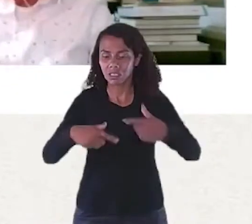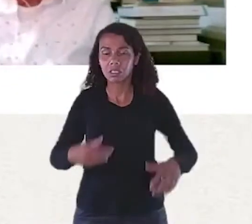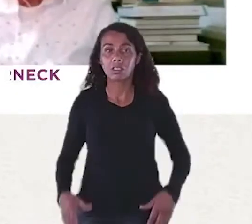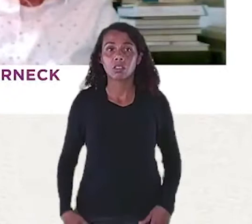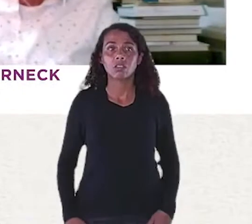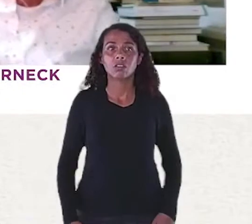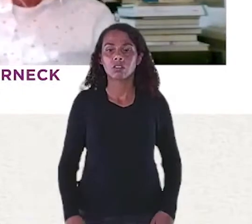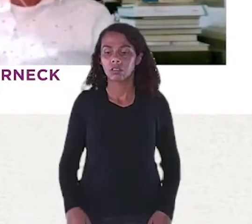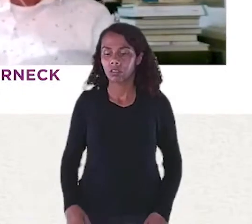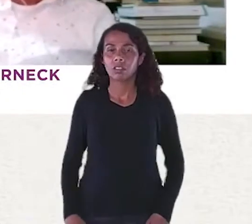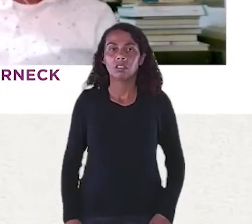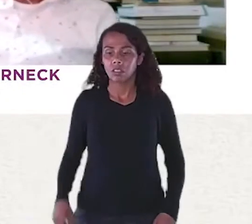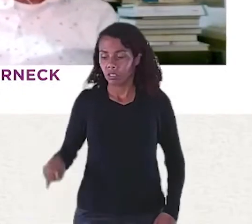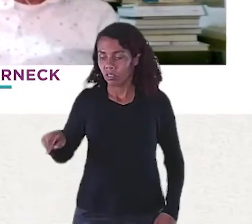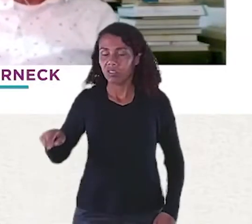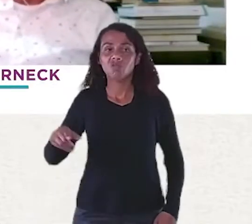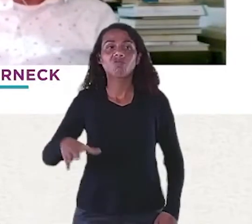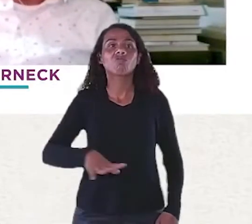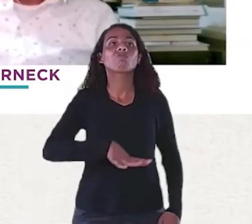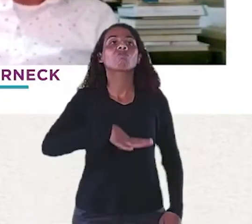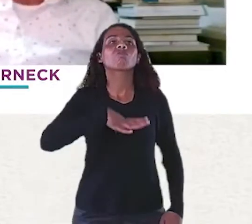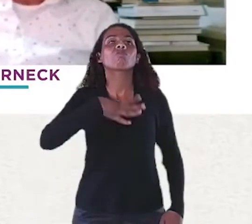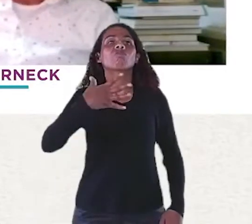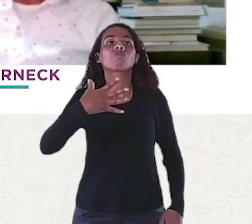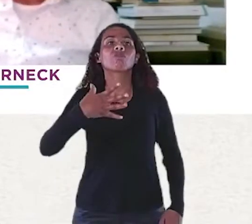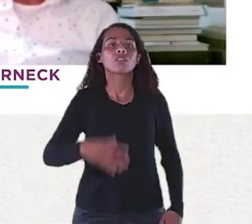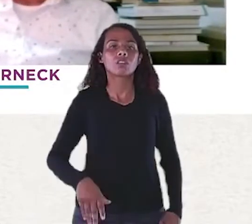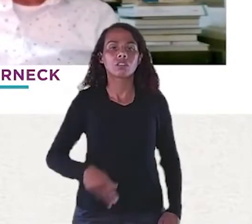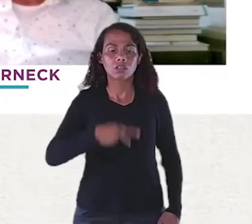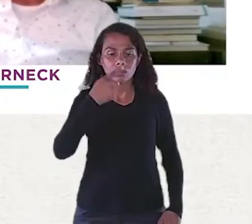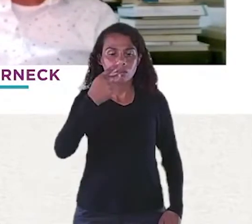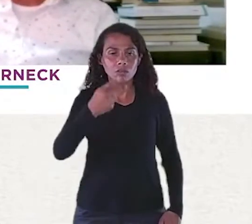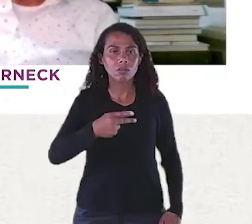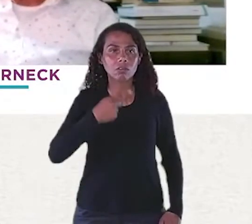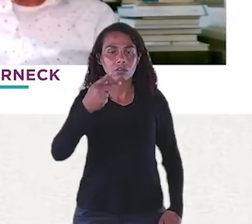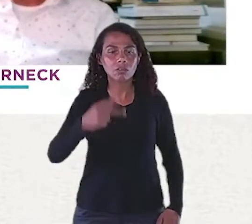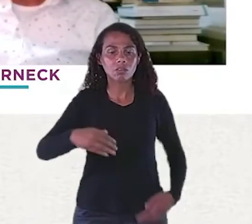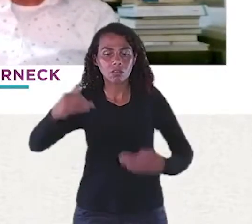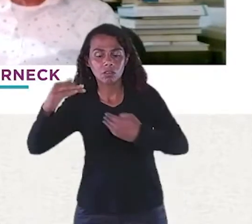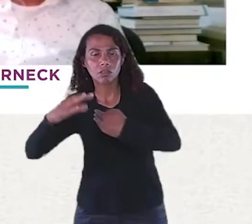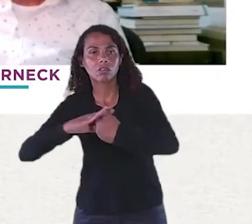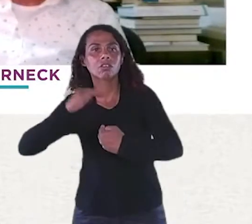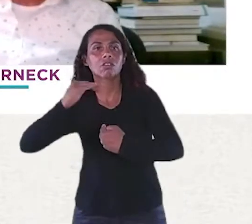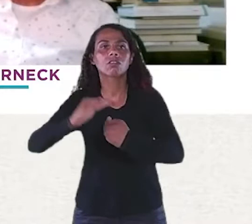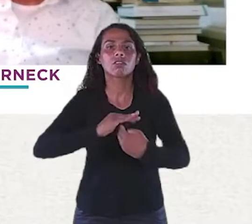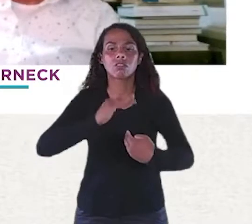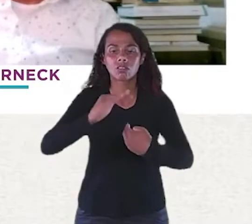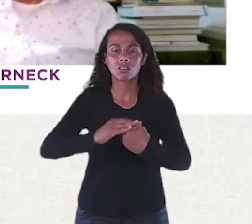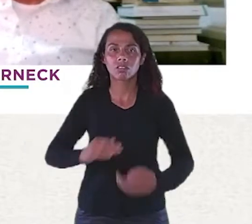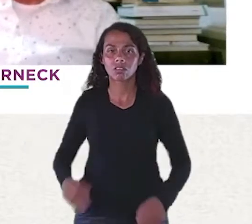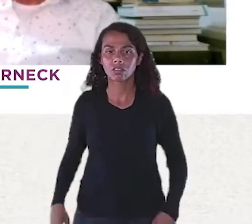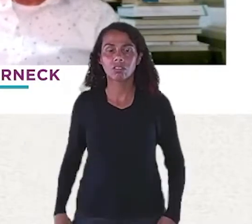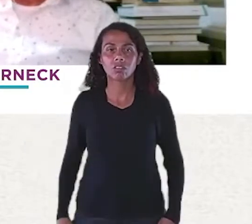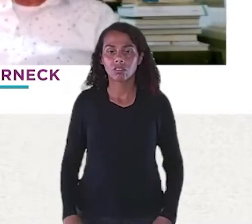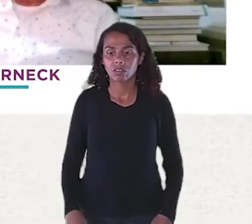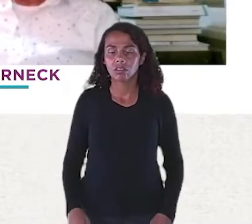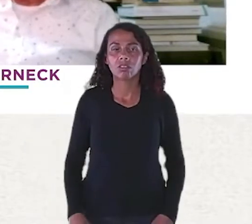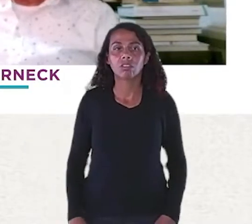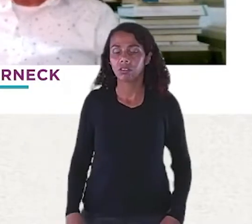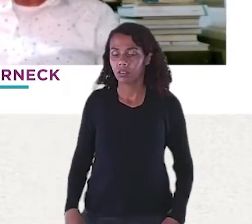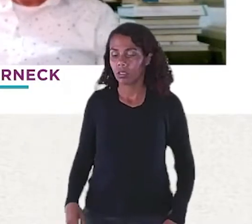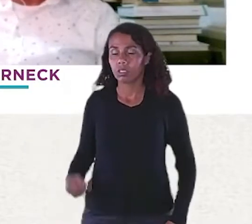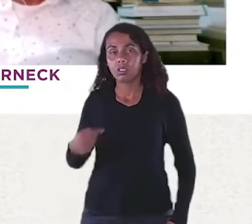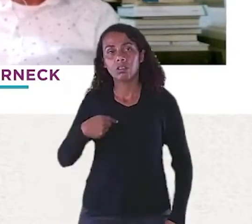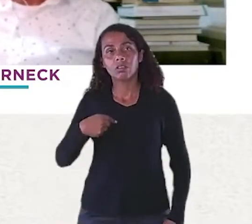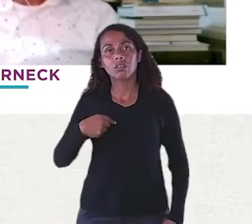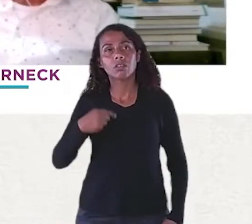era enfático, né? E quando ele estava no auge lá, dizendo, vocês têm que sair, tem que sair, tem que sair. Nessa hora veio a